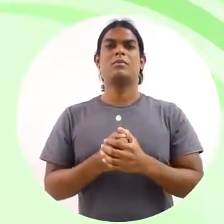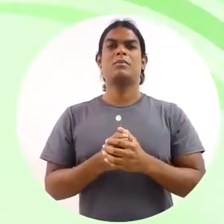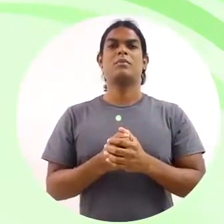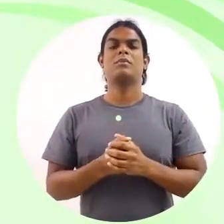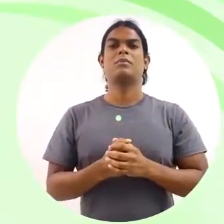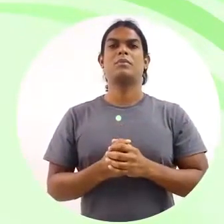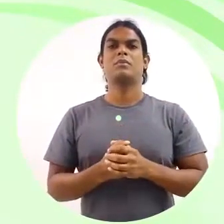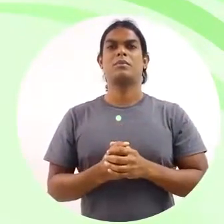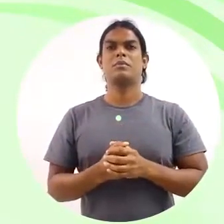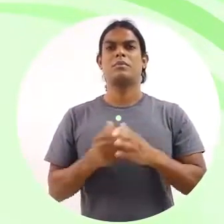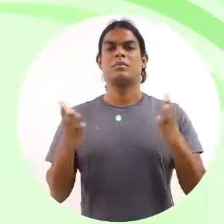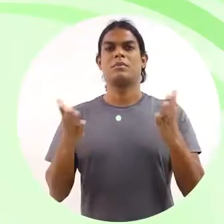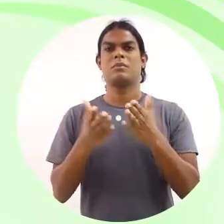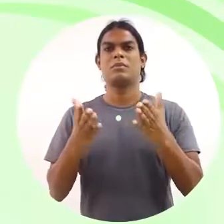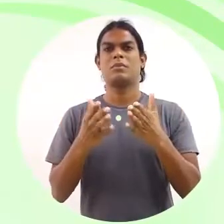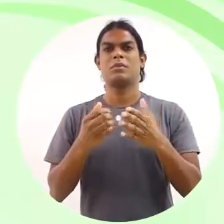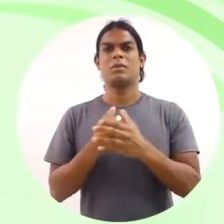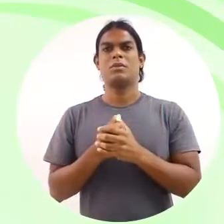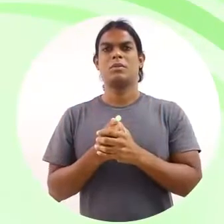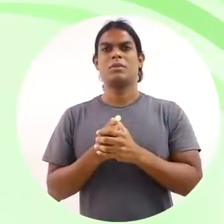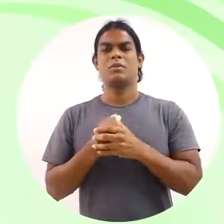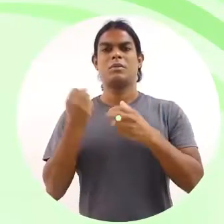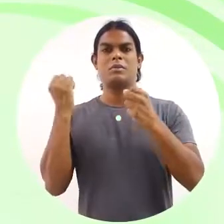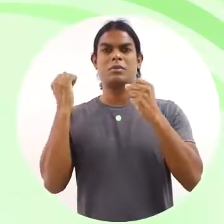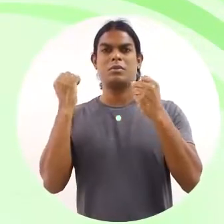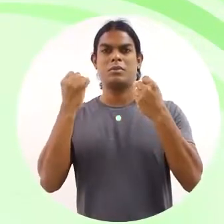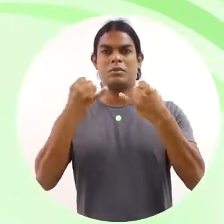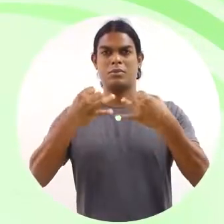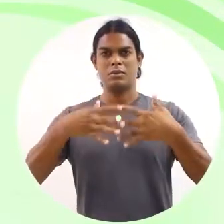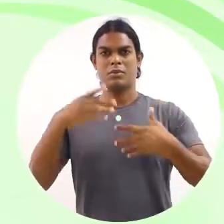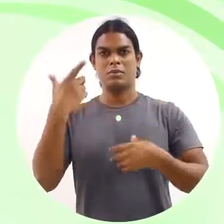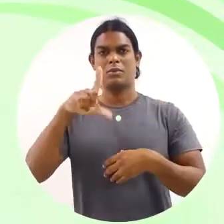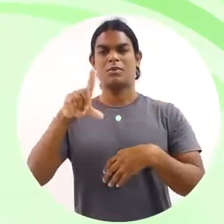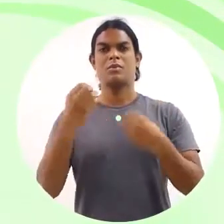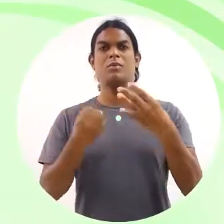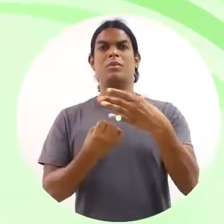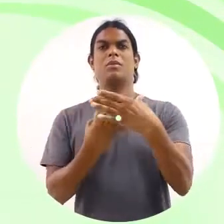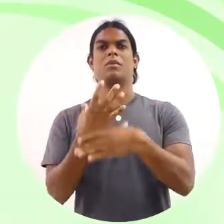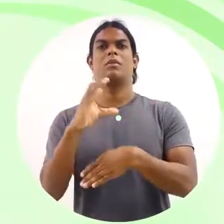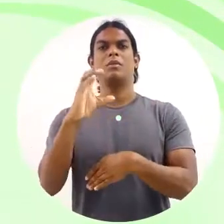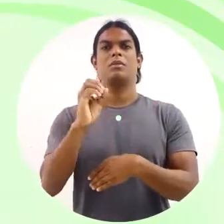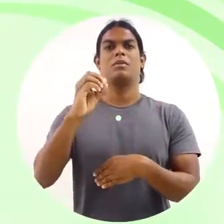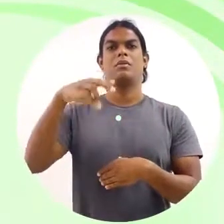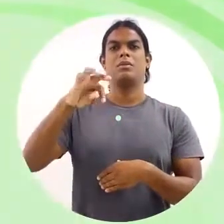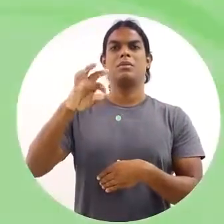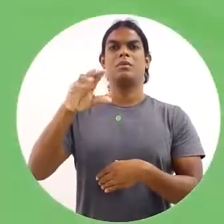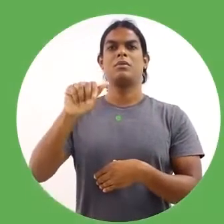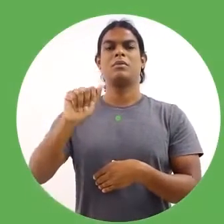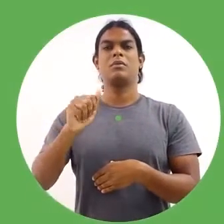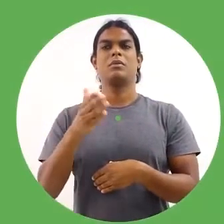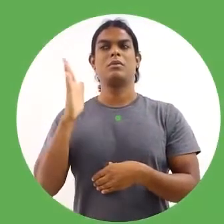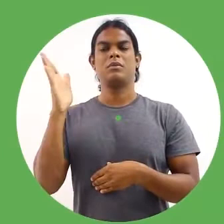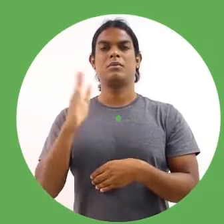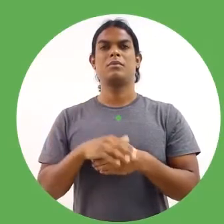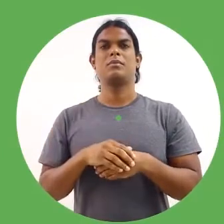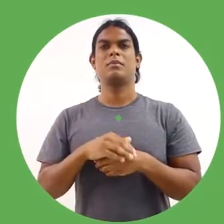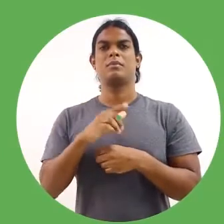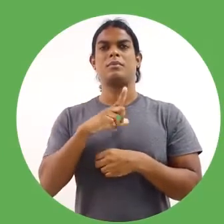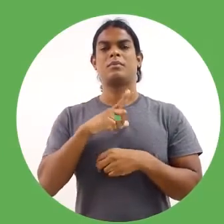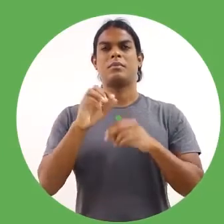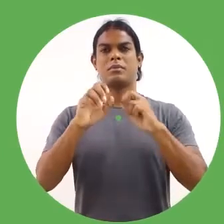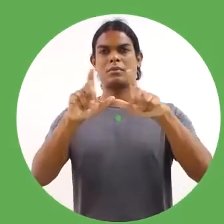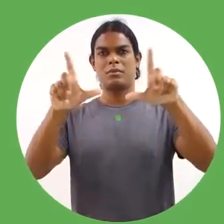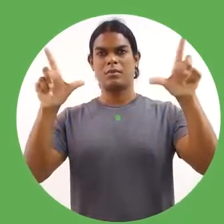vejamos mais uma vez, recapitulando rapidamente, sobre a criação de conta do VoiceThread. Aqui nós temos uma